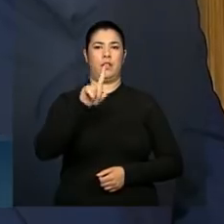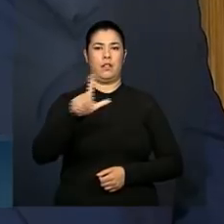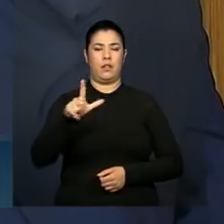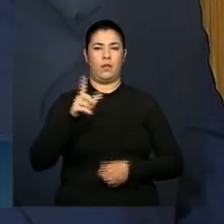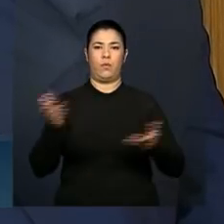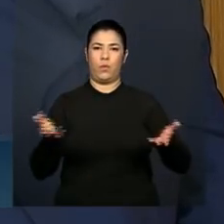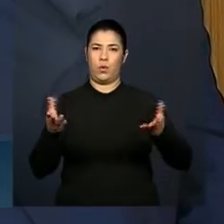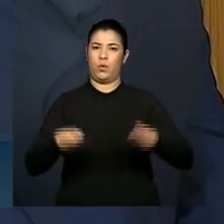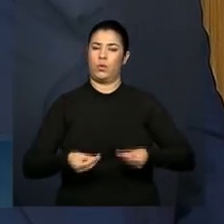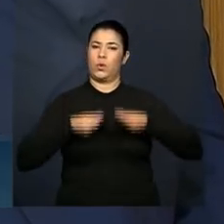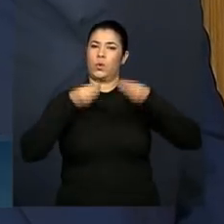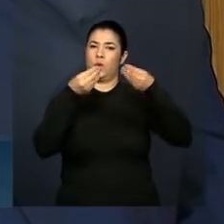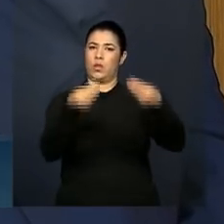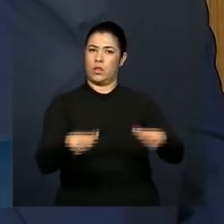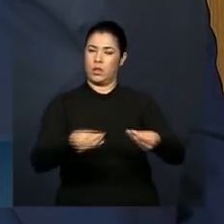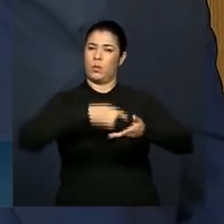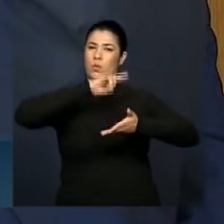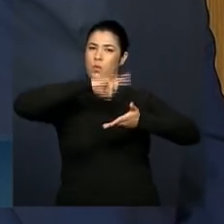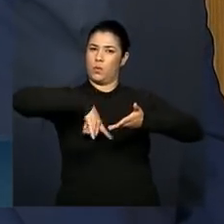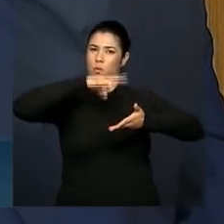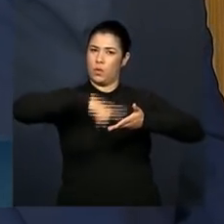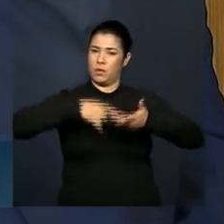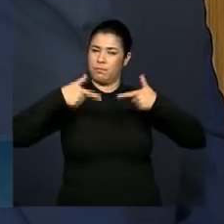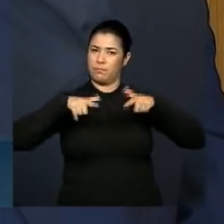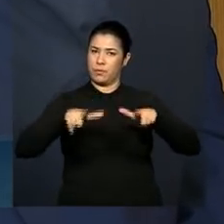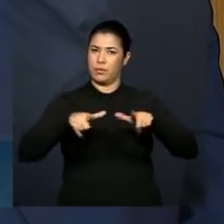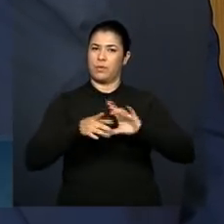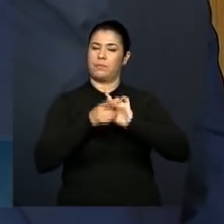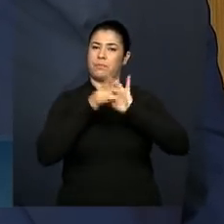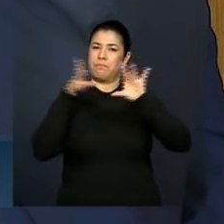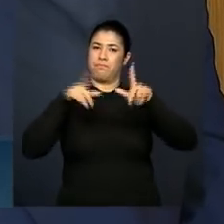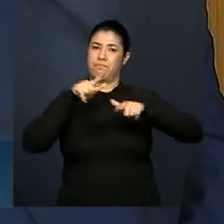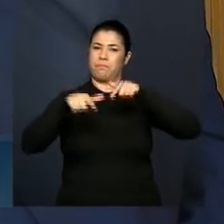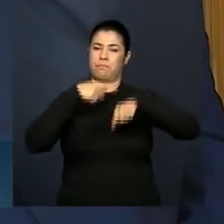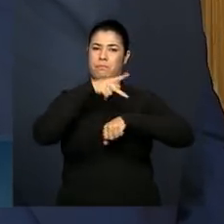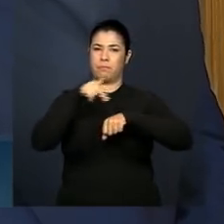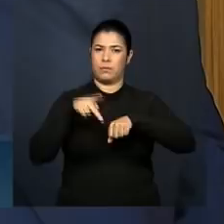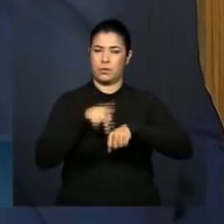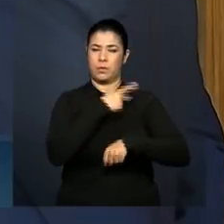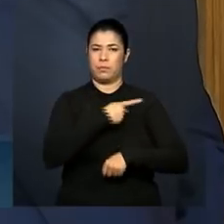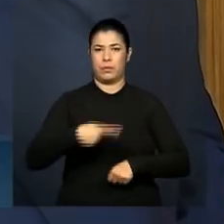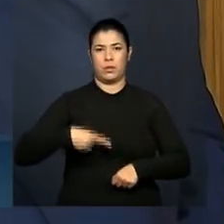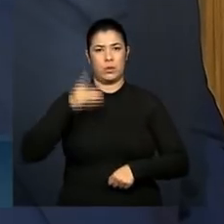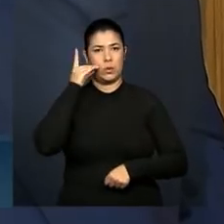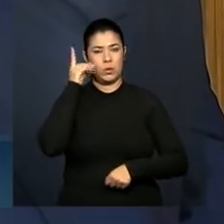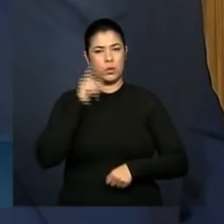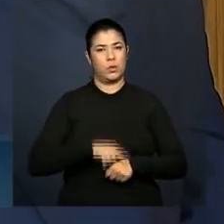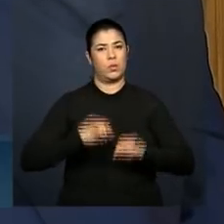hoje suas credenciais à presidenta Dilma Rousseff em cerimônia realizada